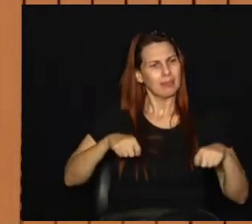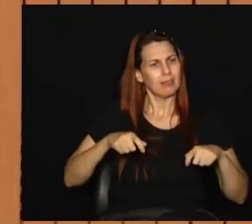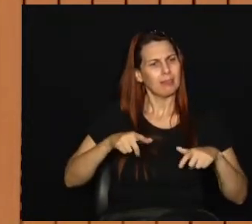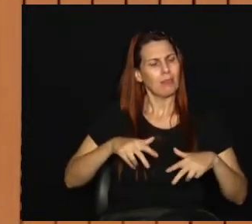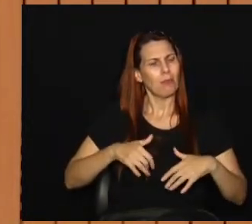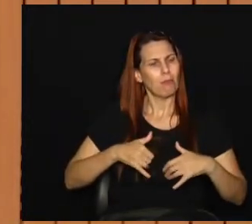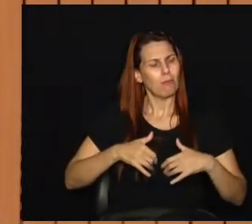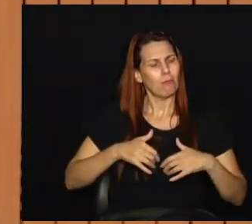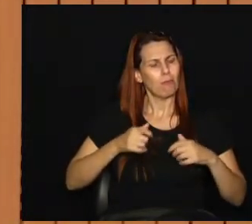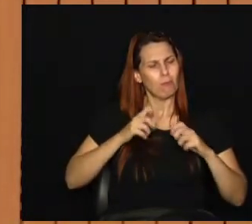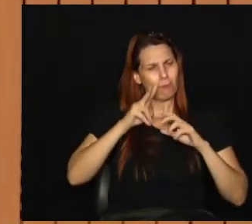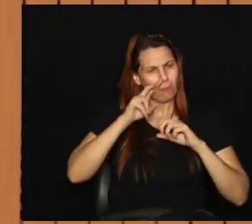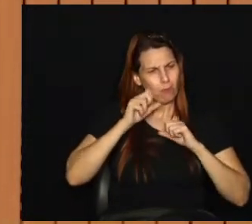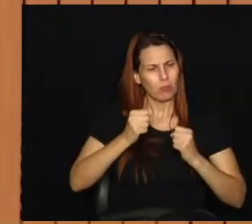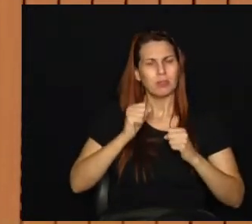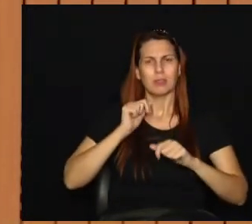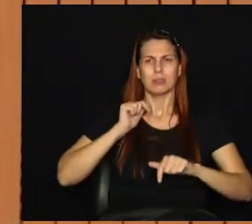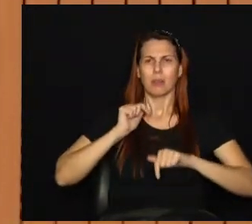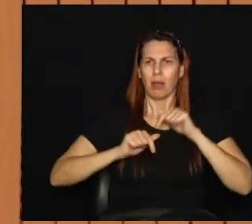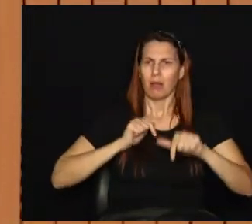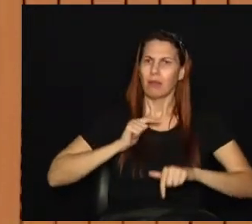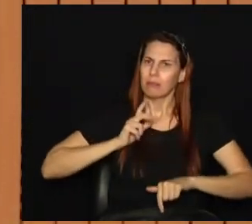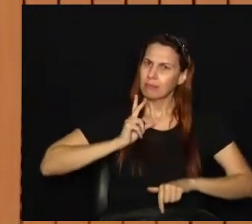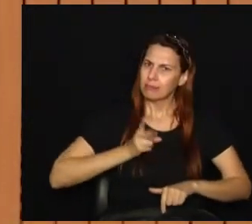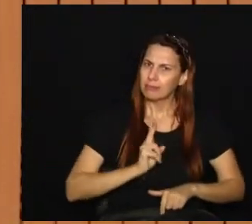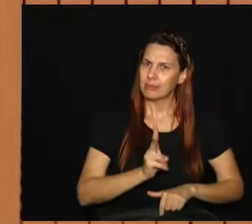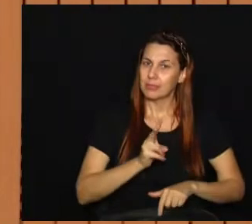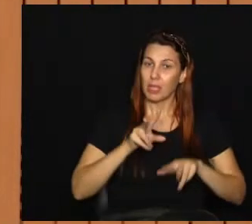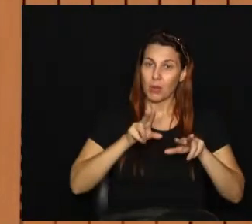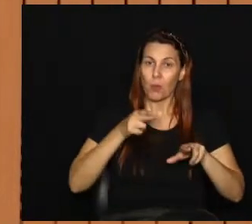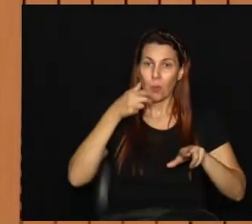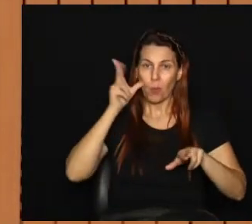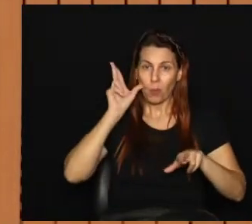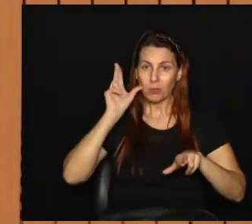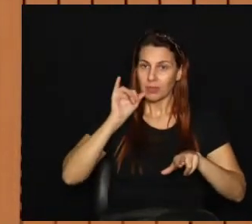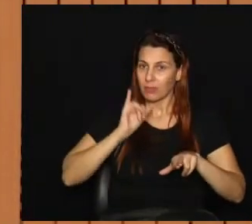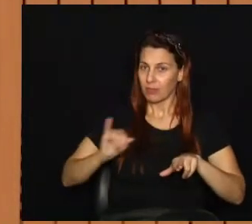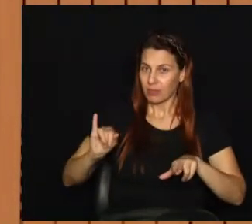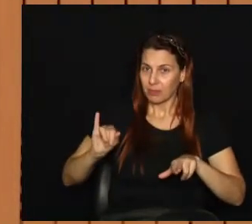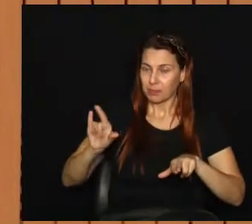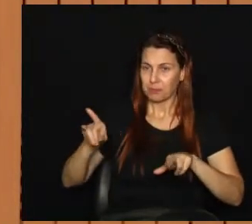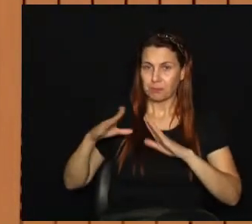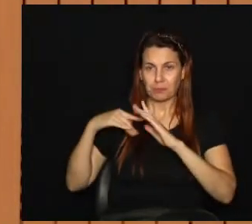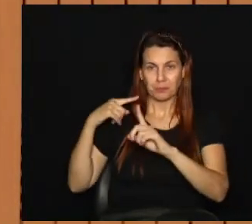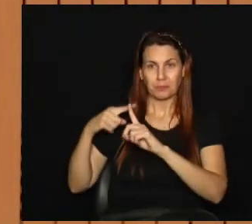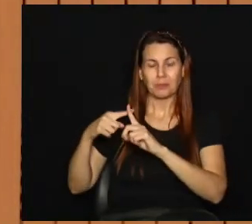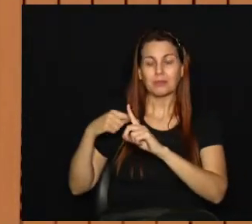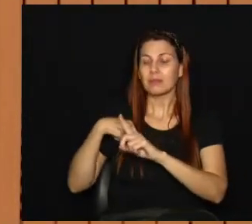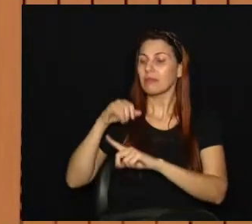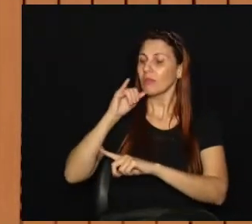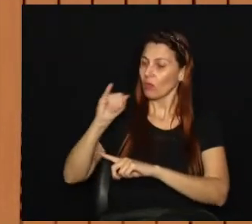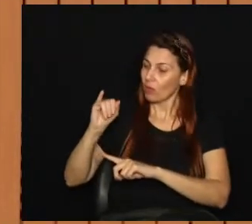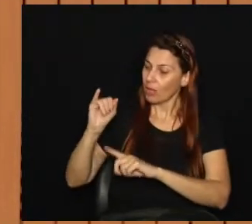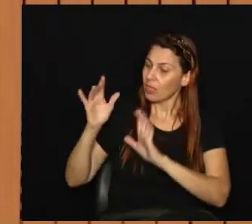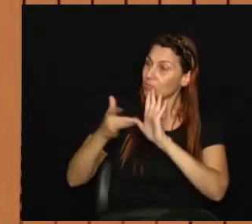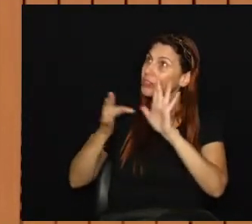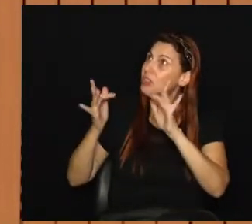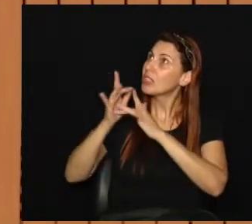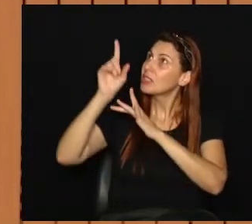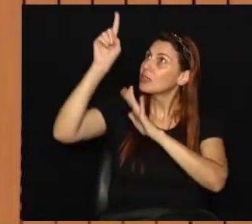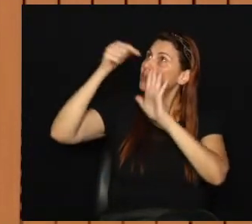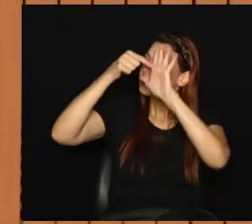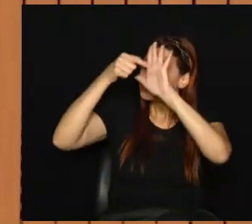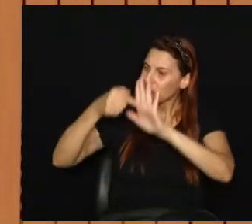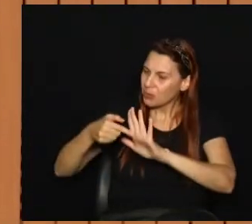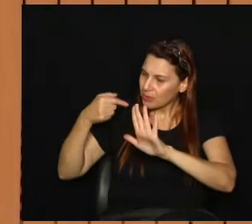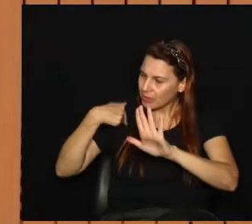vamos acontecendo. E como eu disse ontem lá na comunidade, né, Nossa Aparecida, eu disse a eles, para que Jesus apareça e